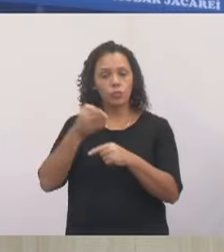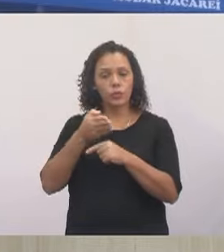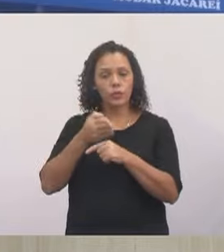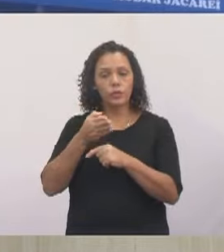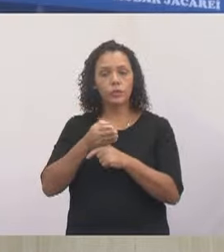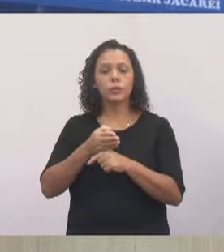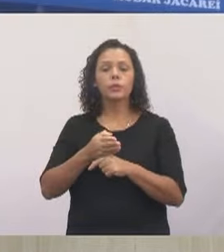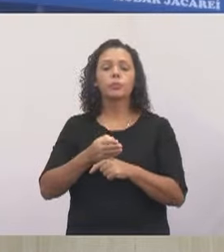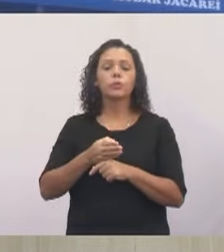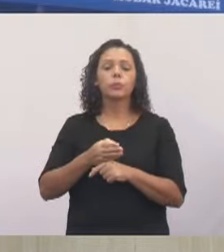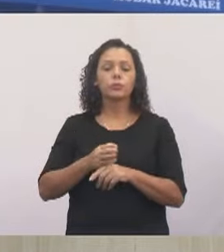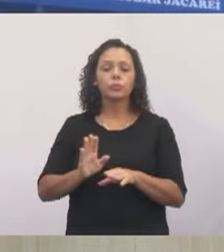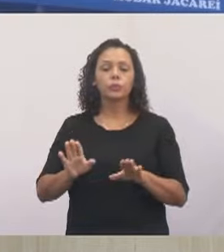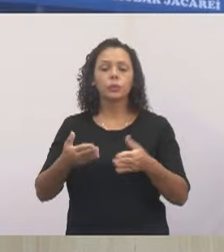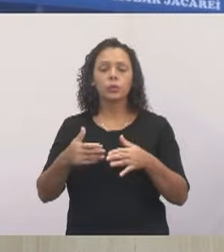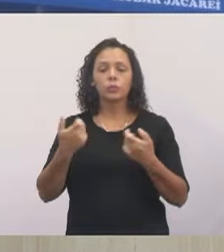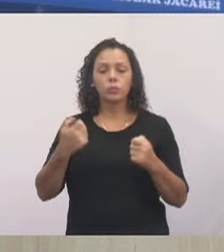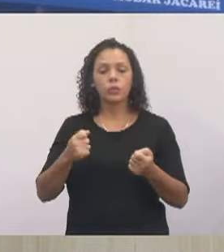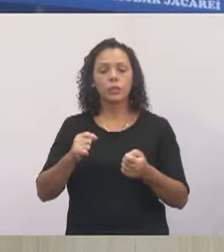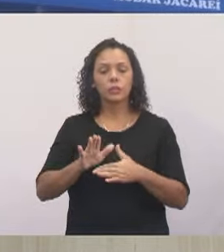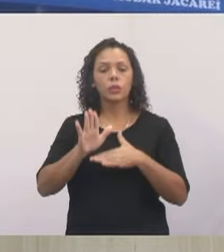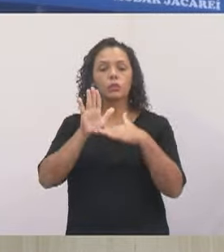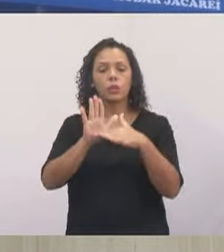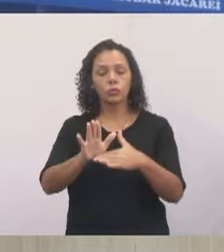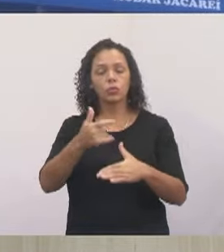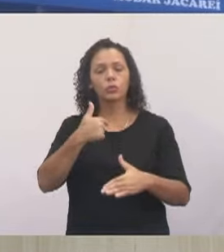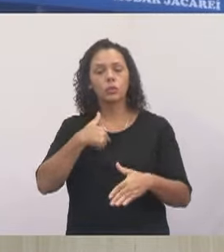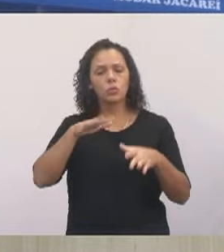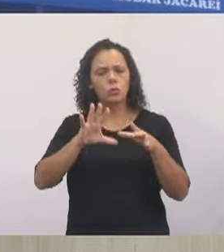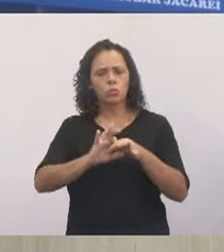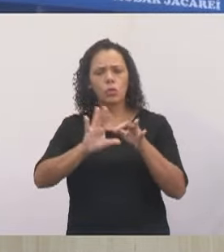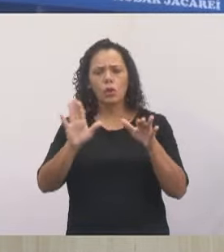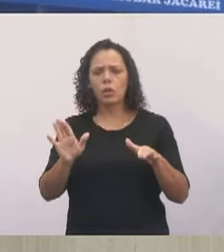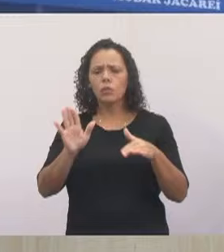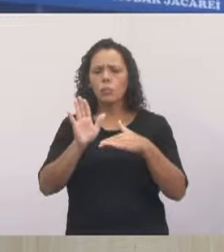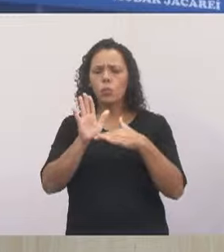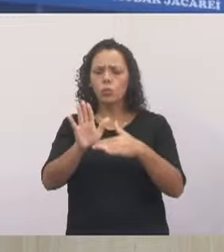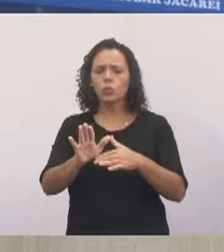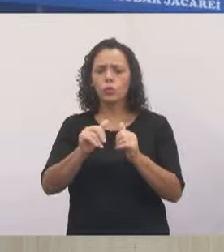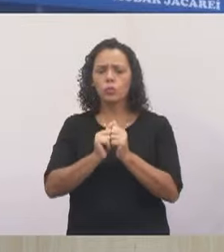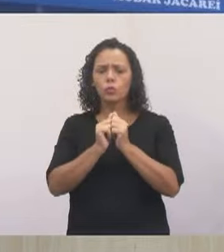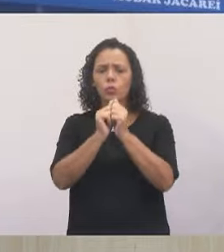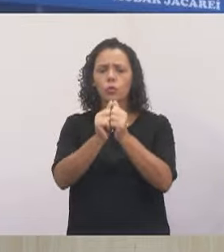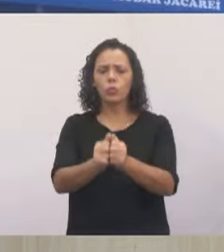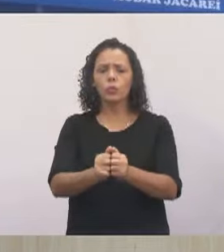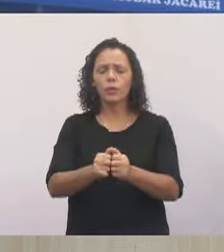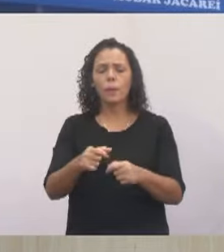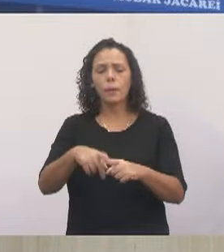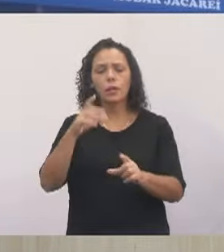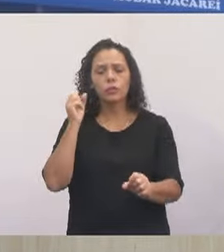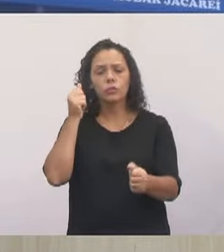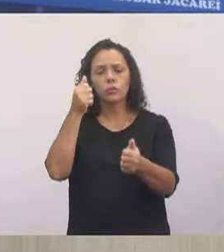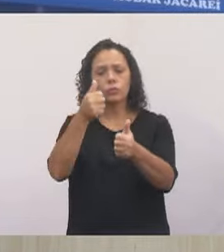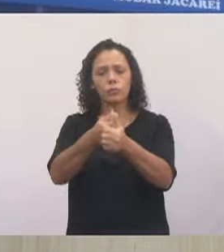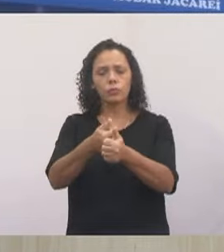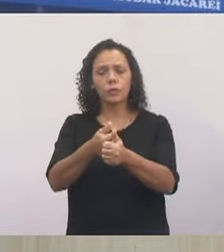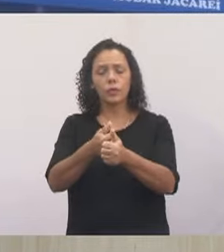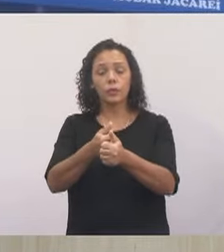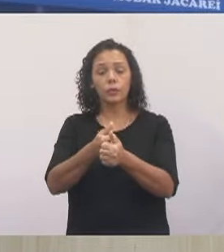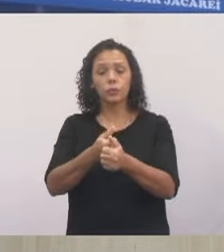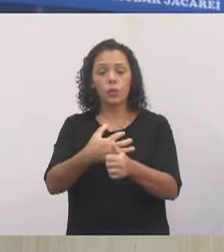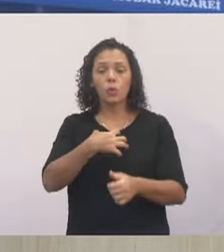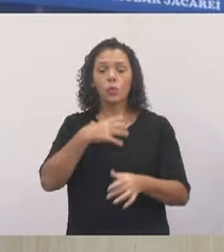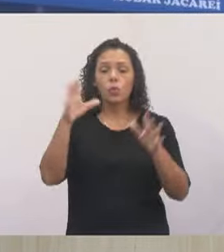quando preciso desse vereador, eu estou lá presente, mas eu vou acompanhar vocês mais de perto aí, e eu